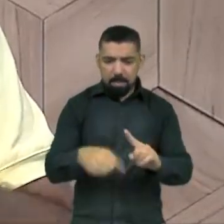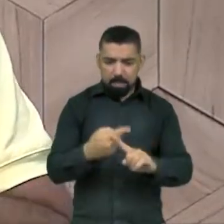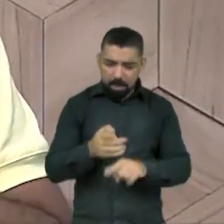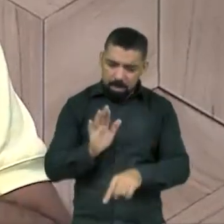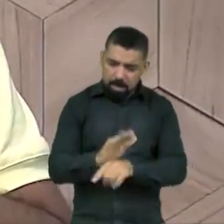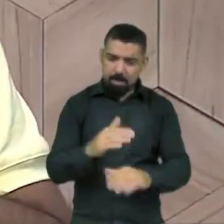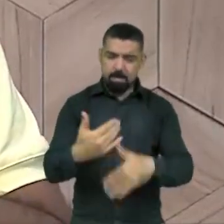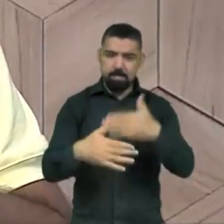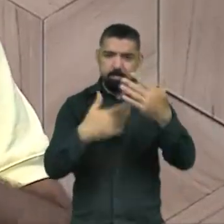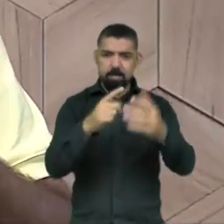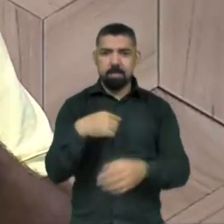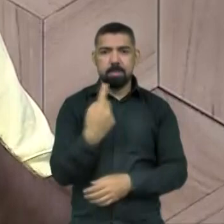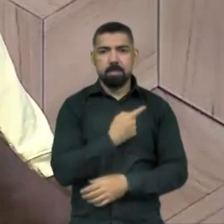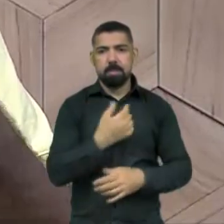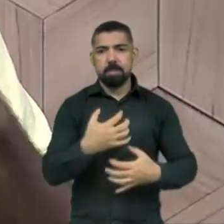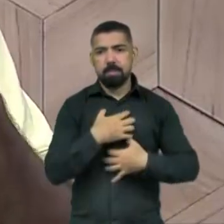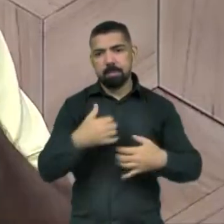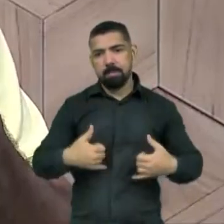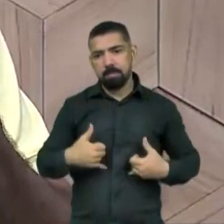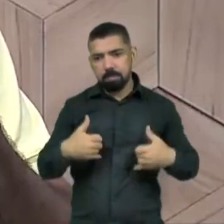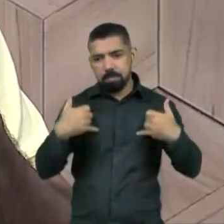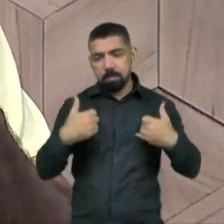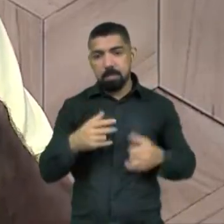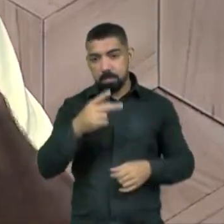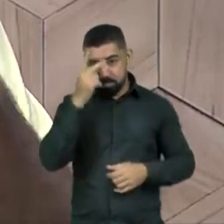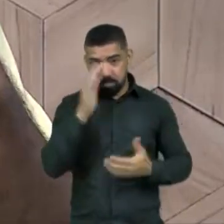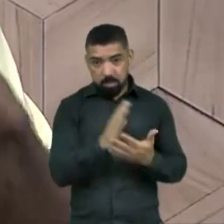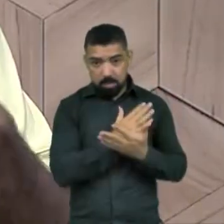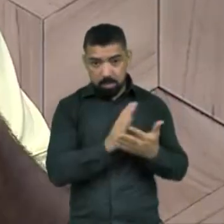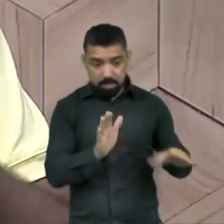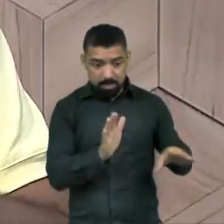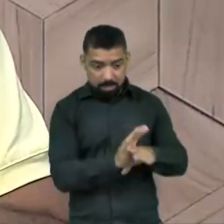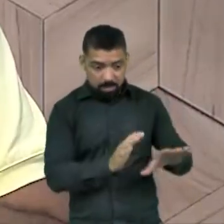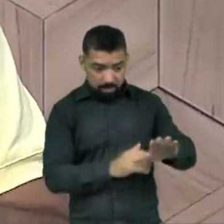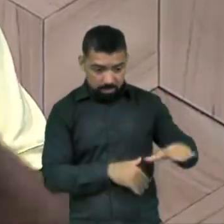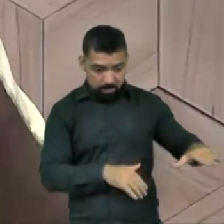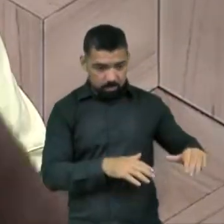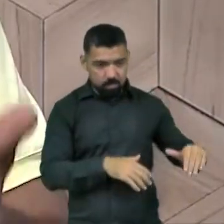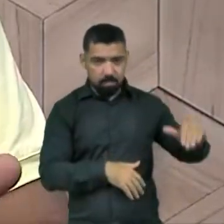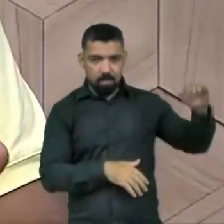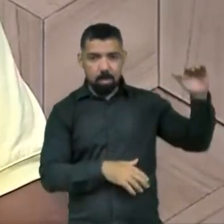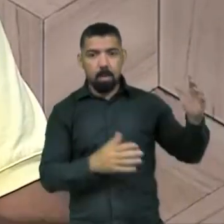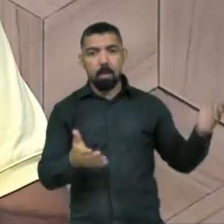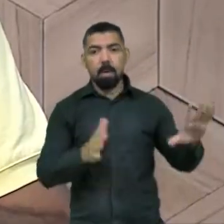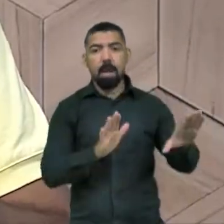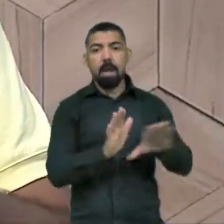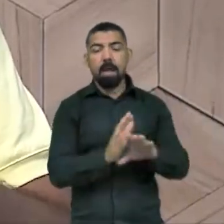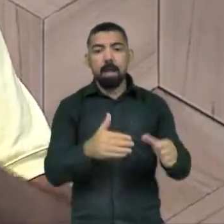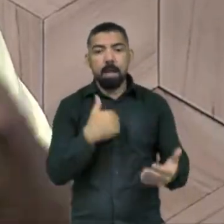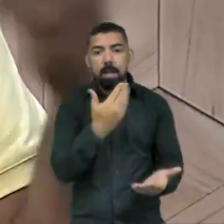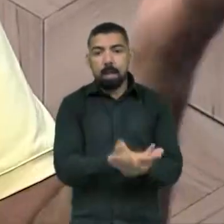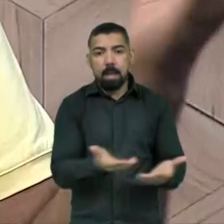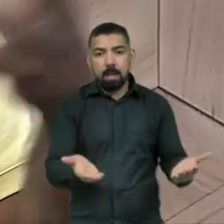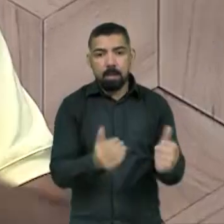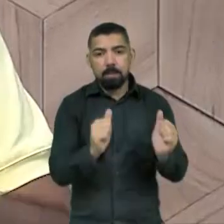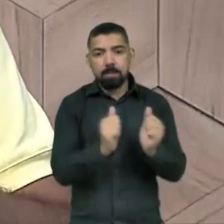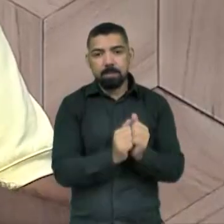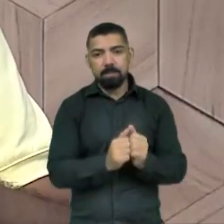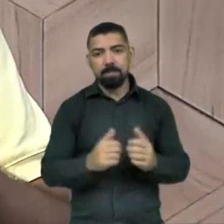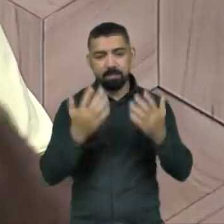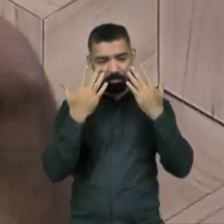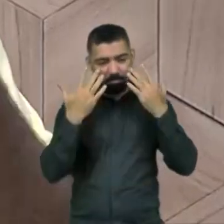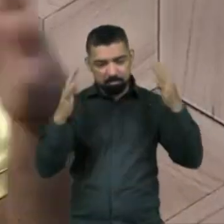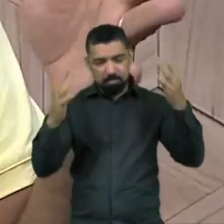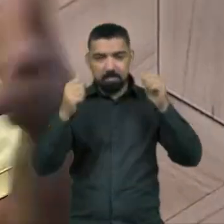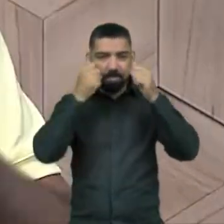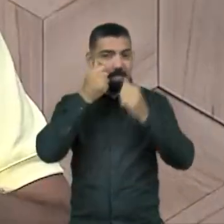motivo de alegria, de orgulho, em ver pessoas que chegaram crianças, cresceram e hoje ainda permanecem conosco, abrilhantando o nosso espetáculo